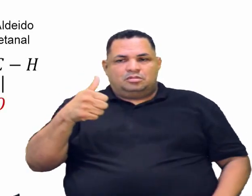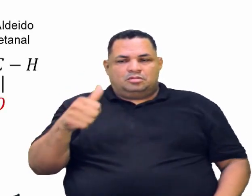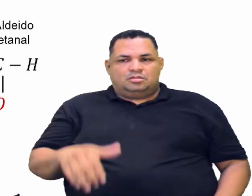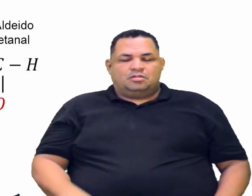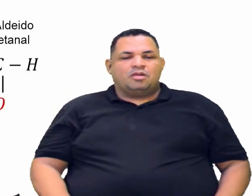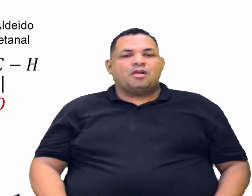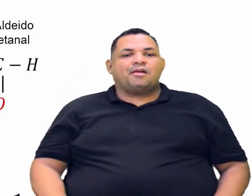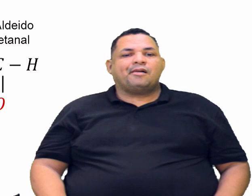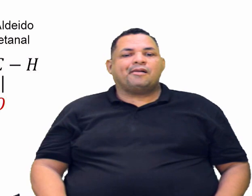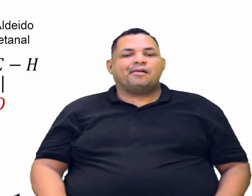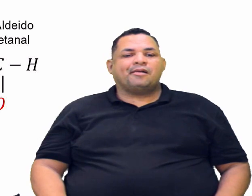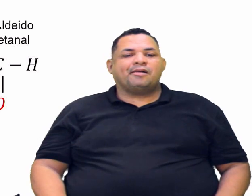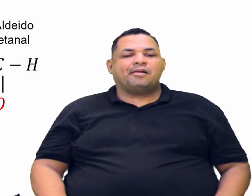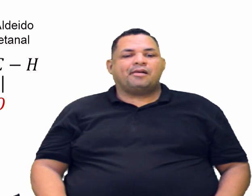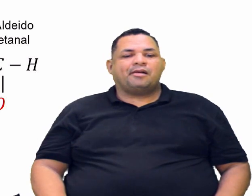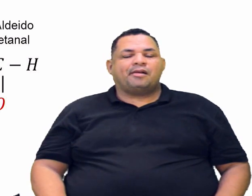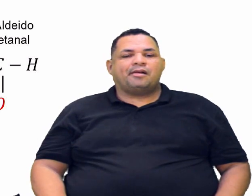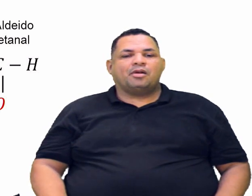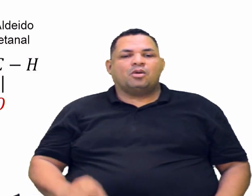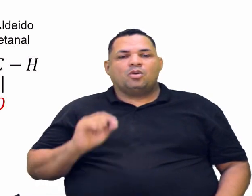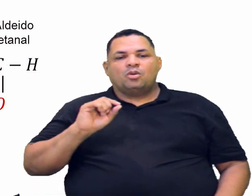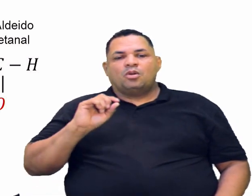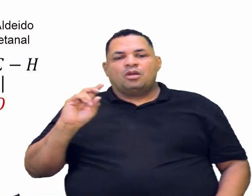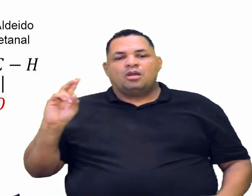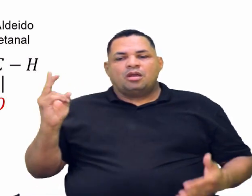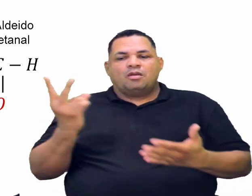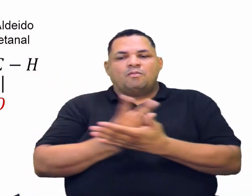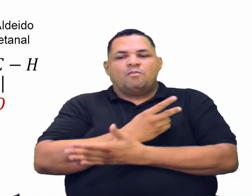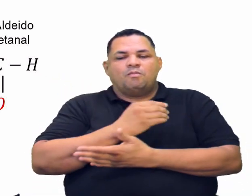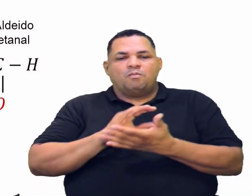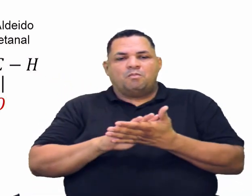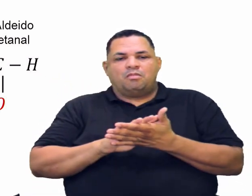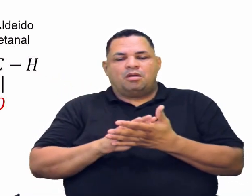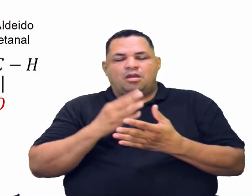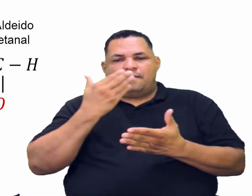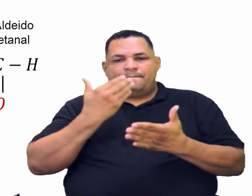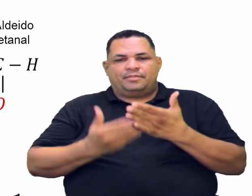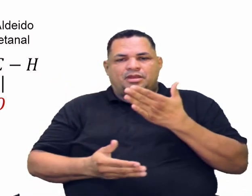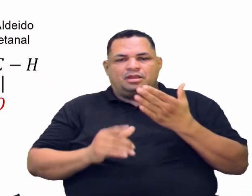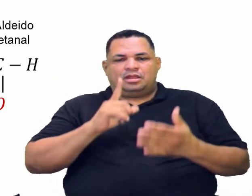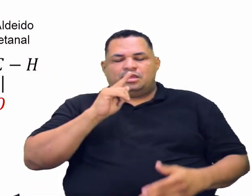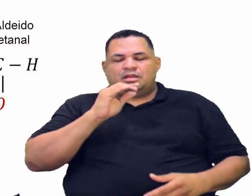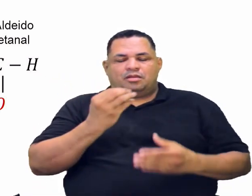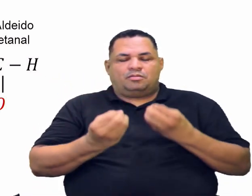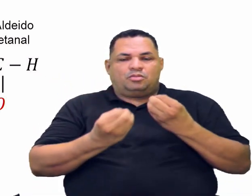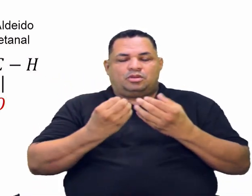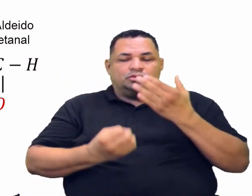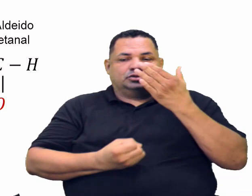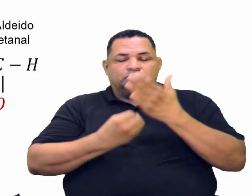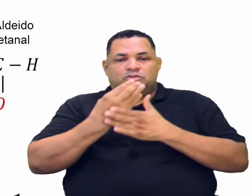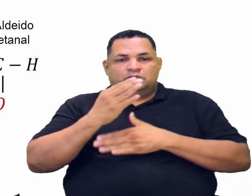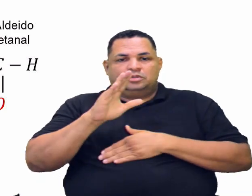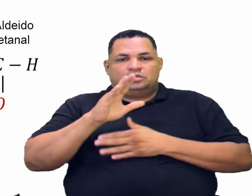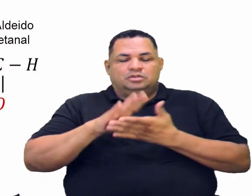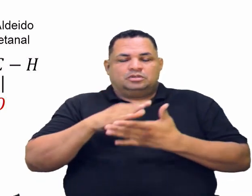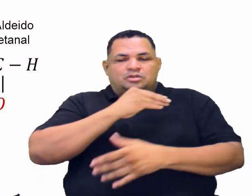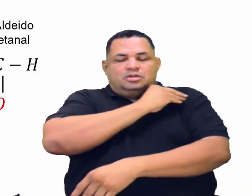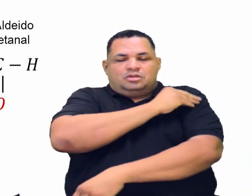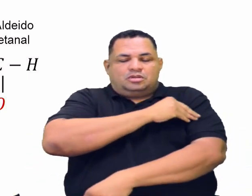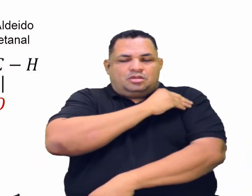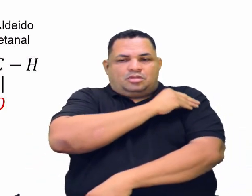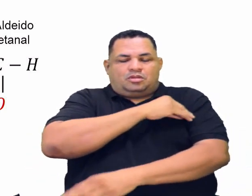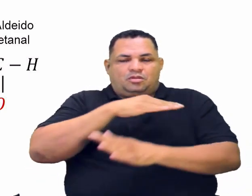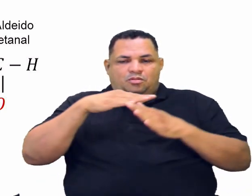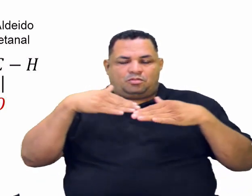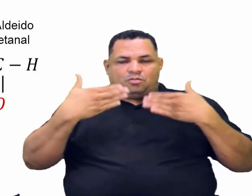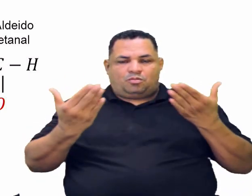Na hidratação dos alcinos, o que vai acontecer? Por que nós vamos formar um álcool? Porque quando a gente